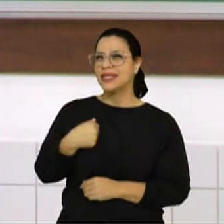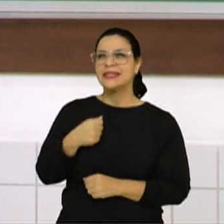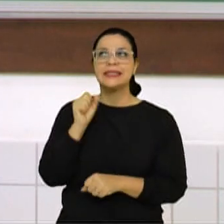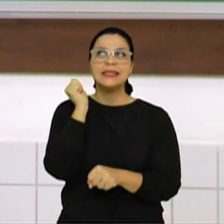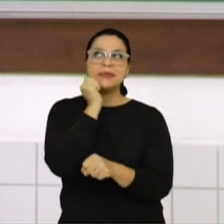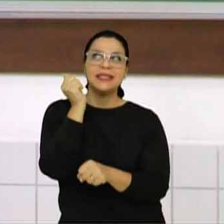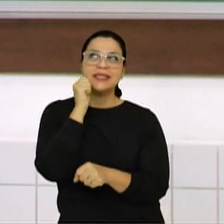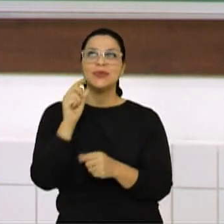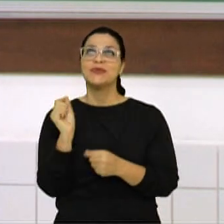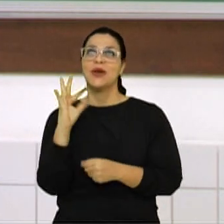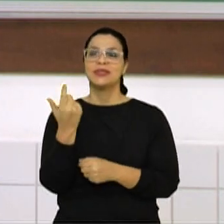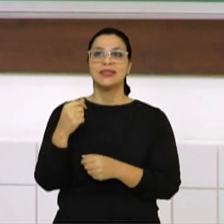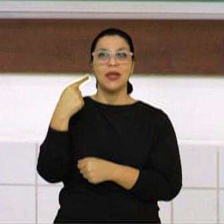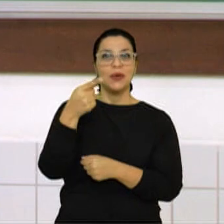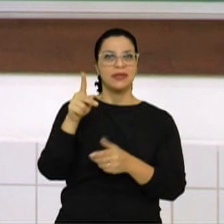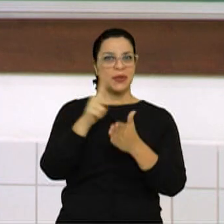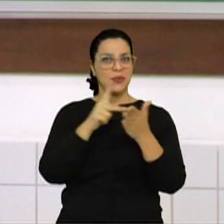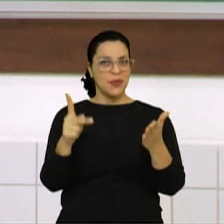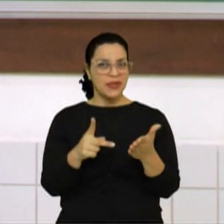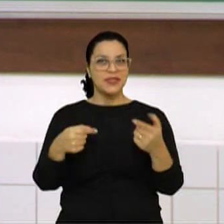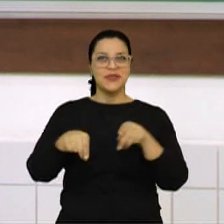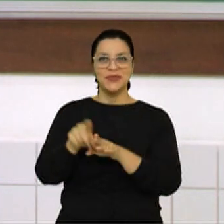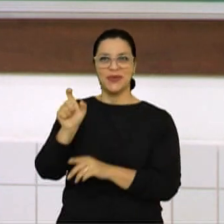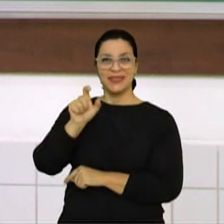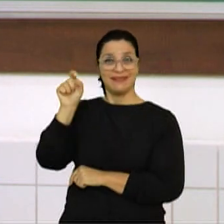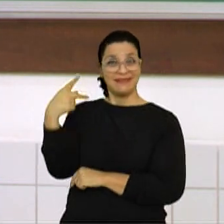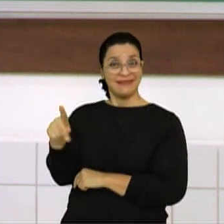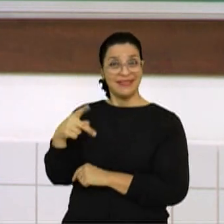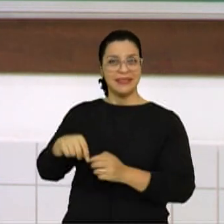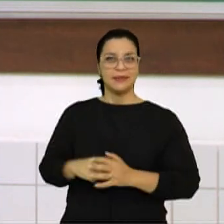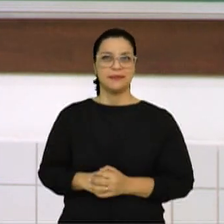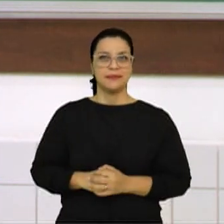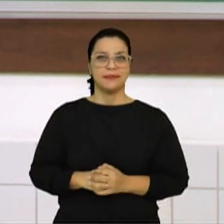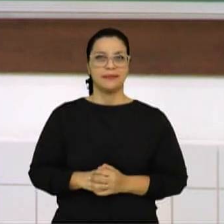da próxima, citando, claro, Paulo Leminski.